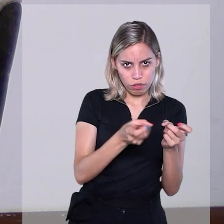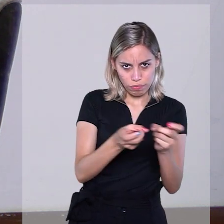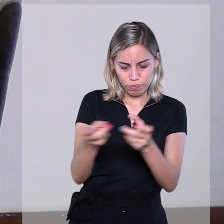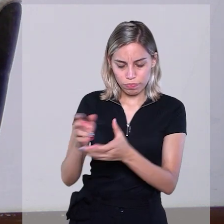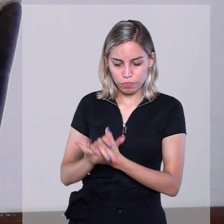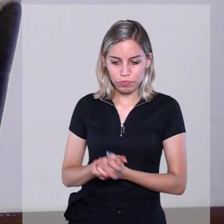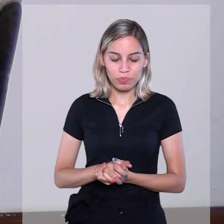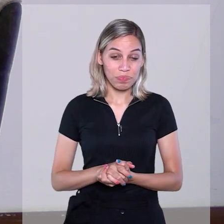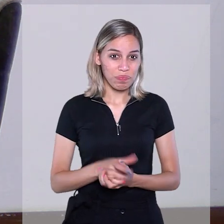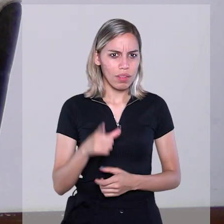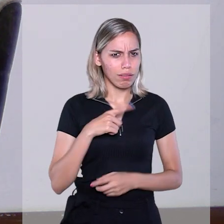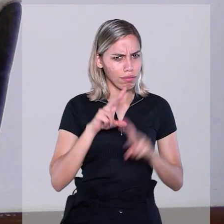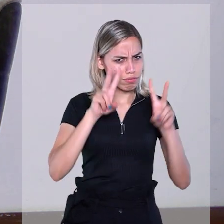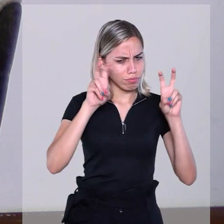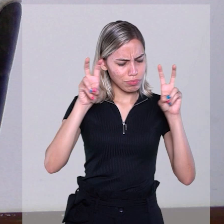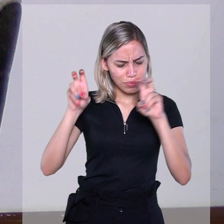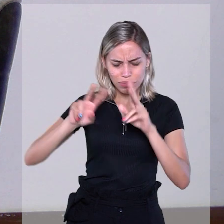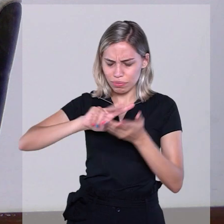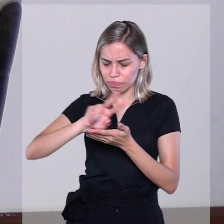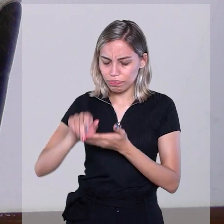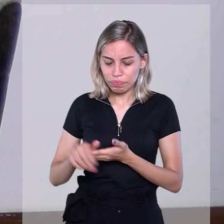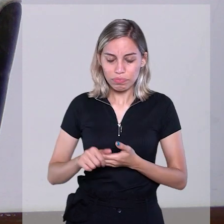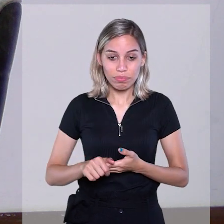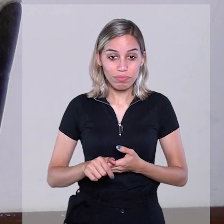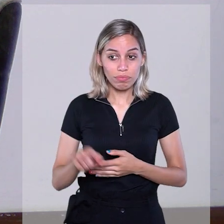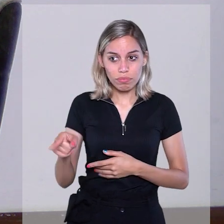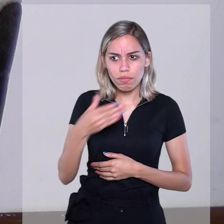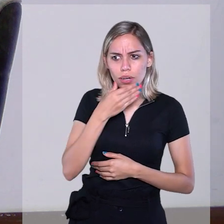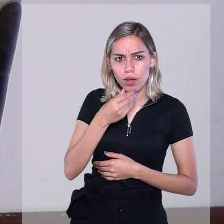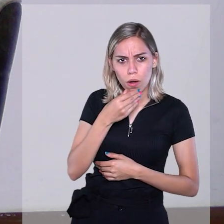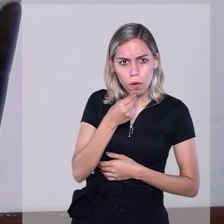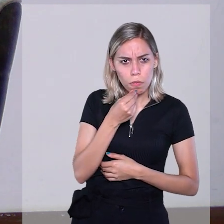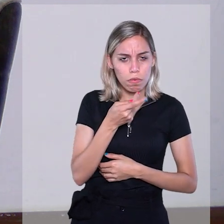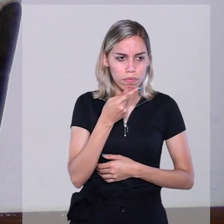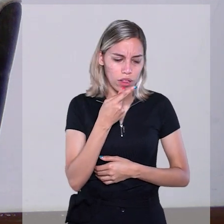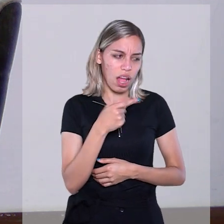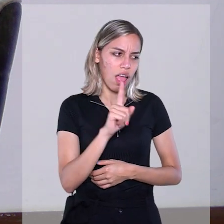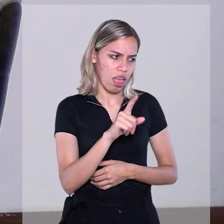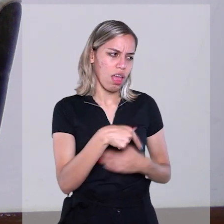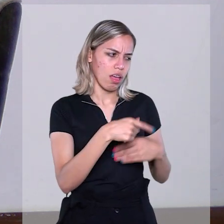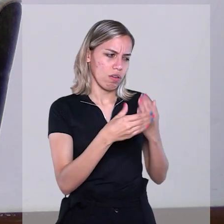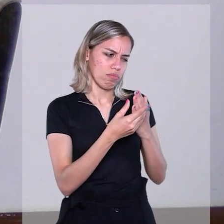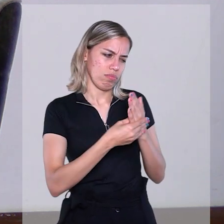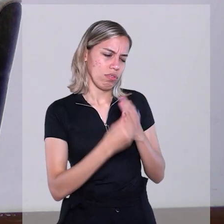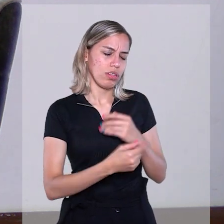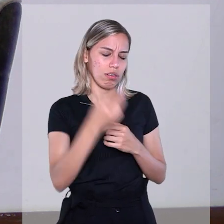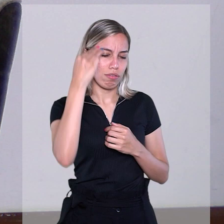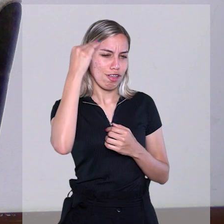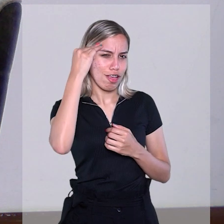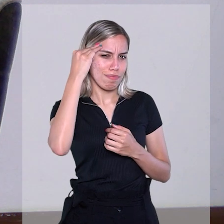mesmo o Leandro já fala por aí que é um livro de memórias precoce, já que eu estou em